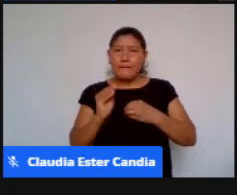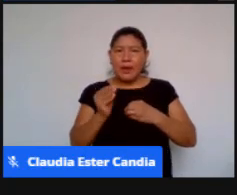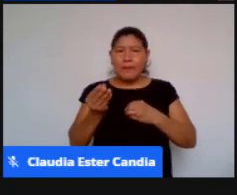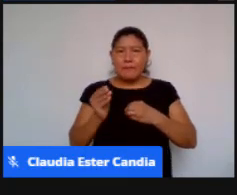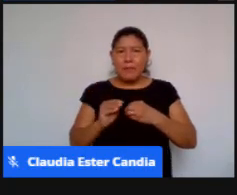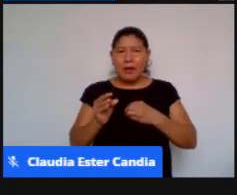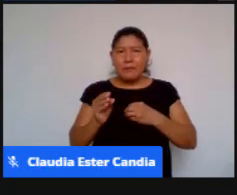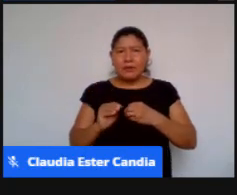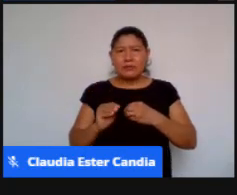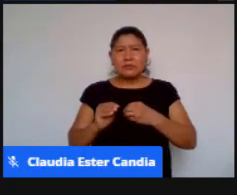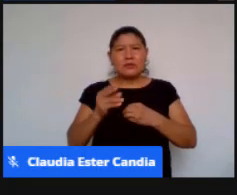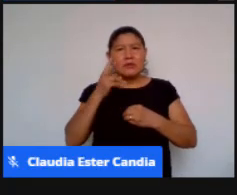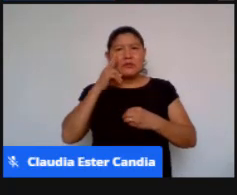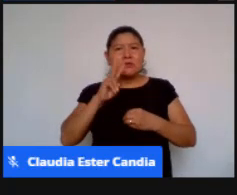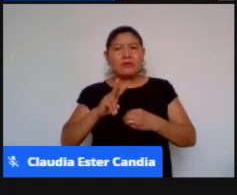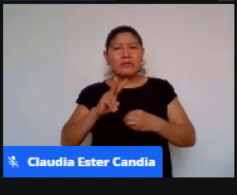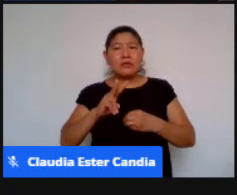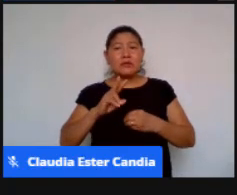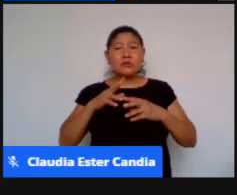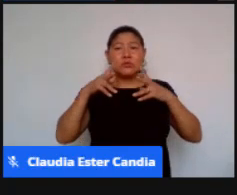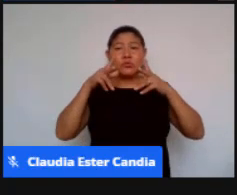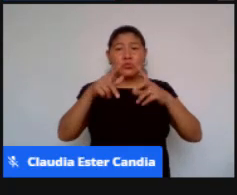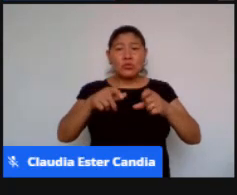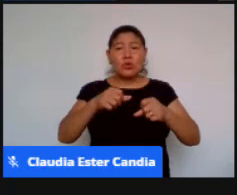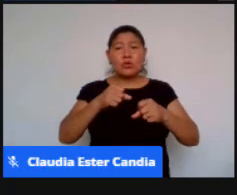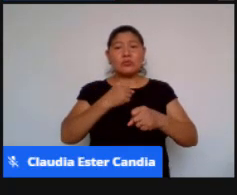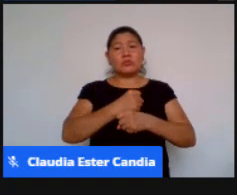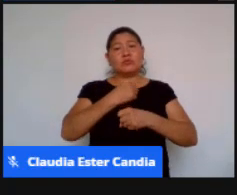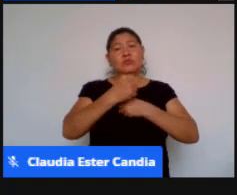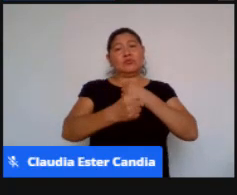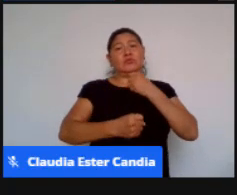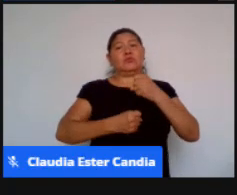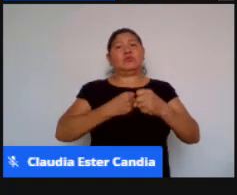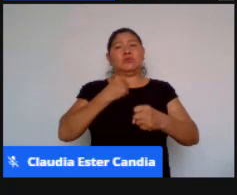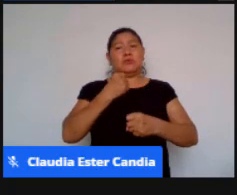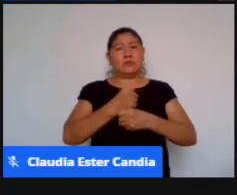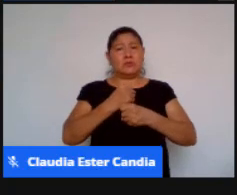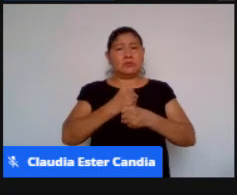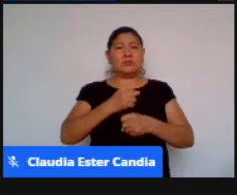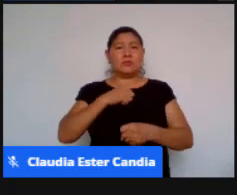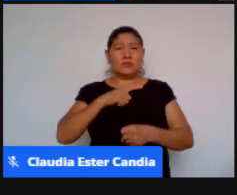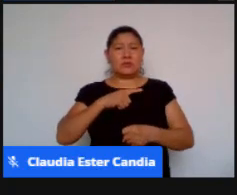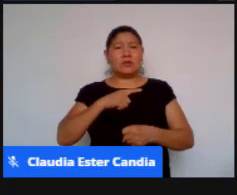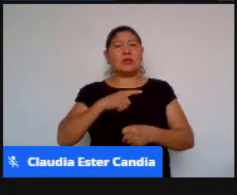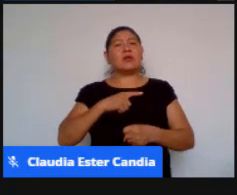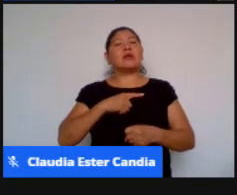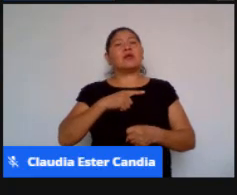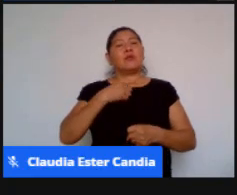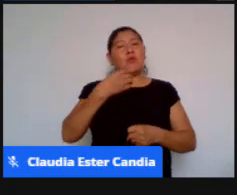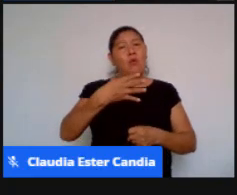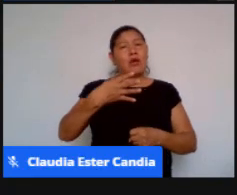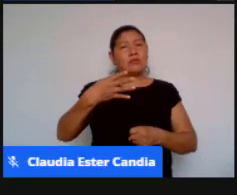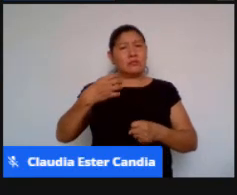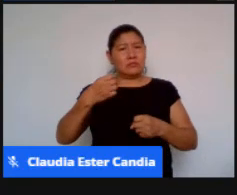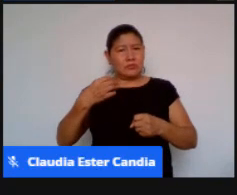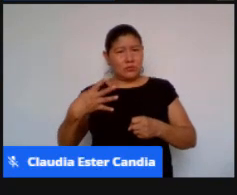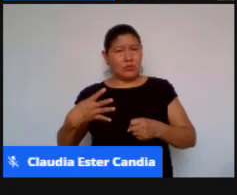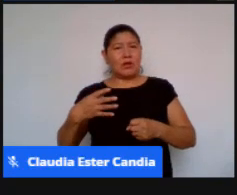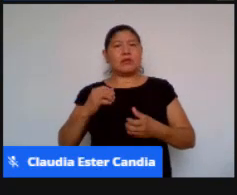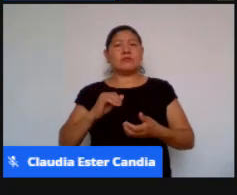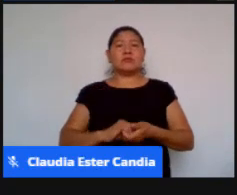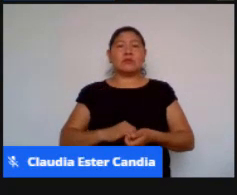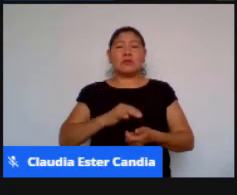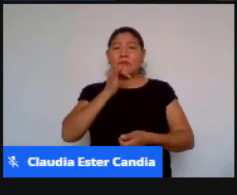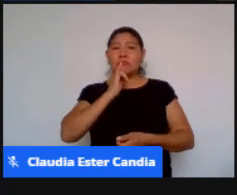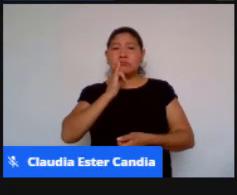anos possuem 4 quadros, ok? Todos os anos tem 4 quadros. A gente vai